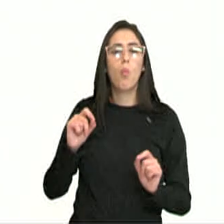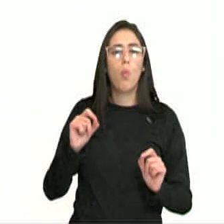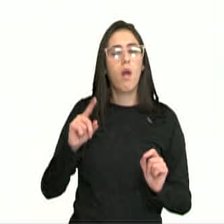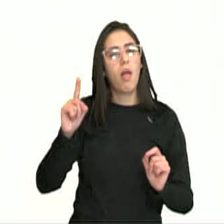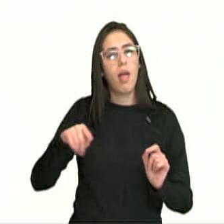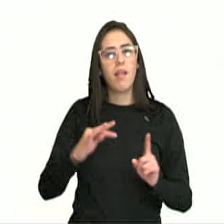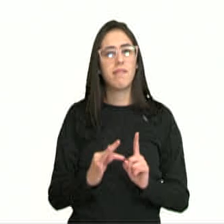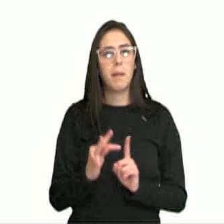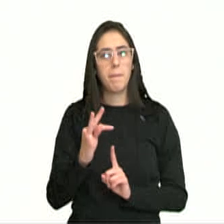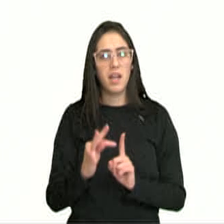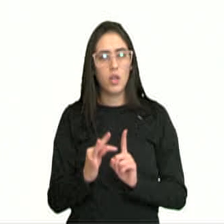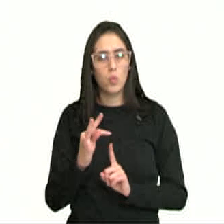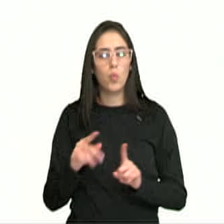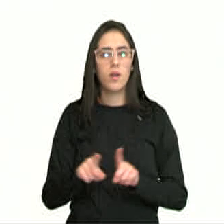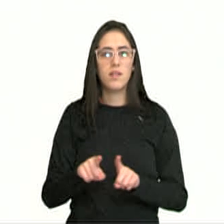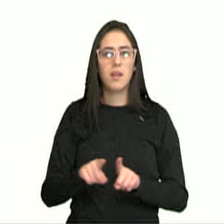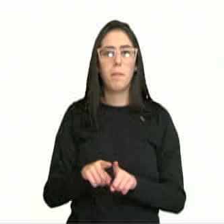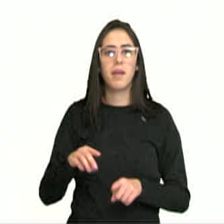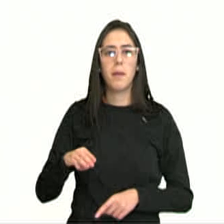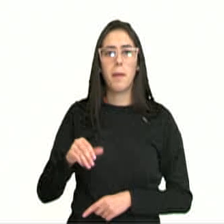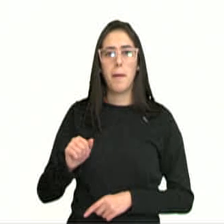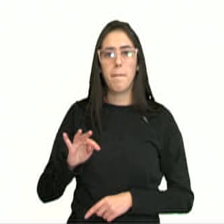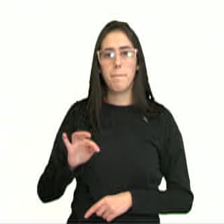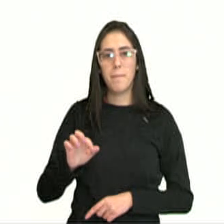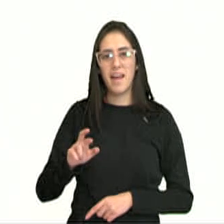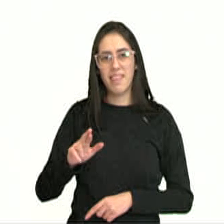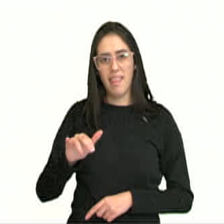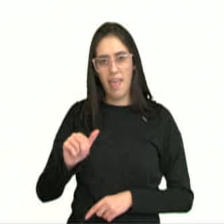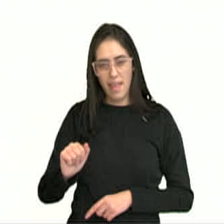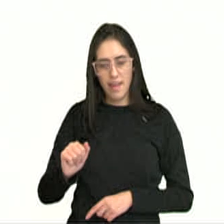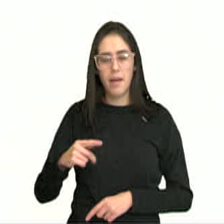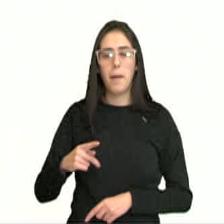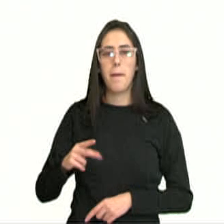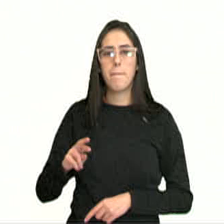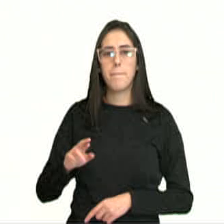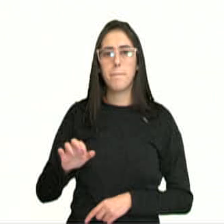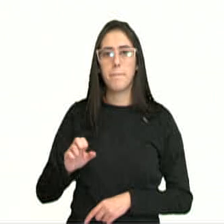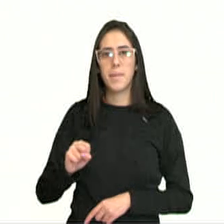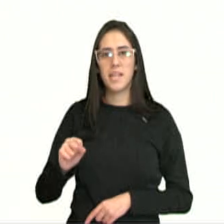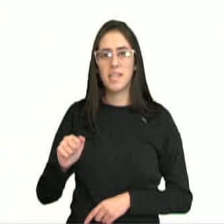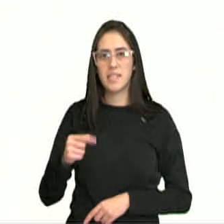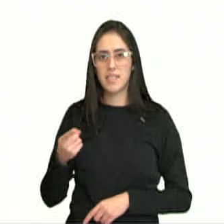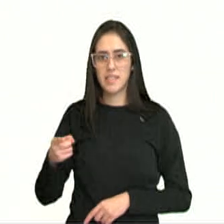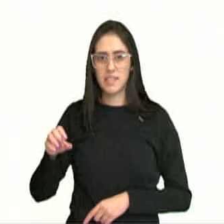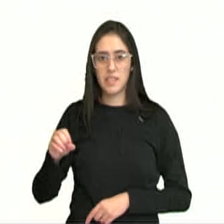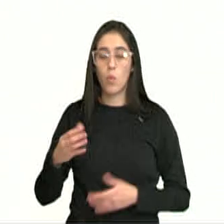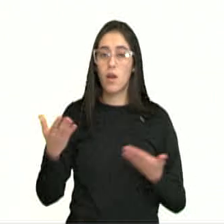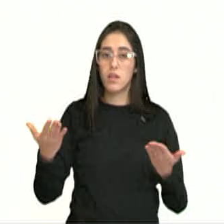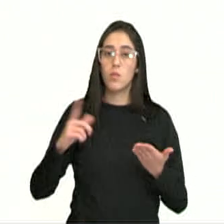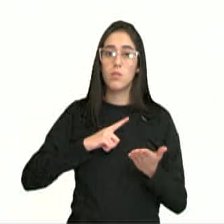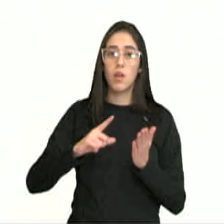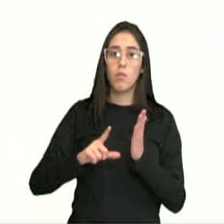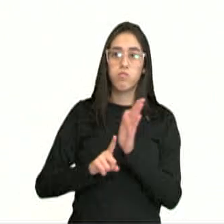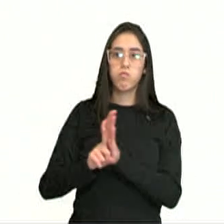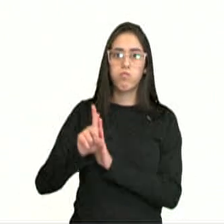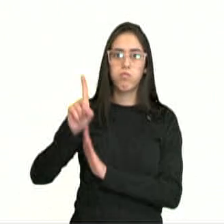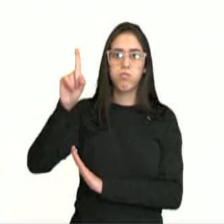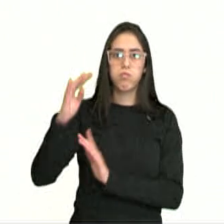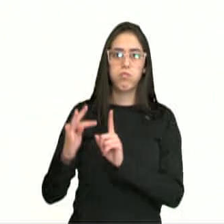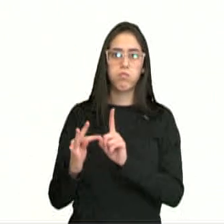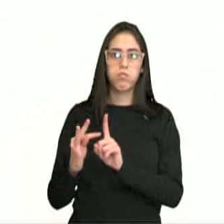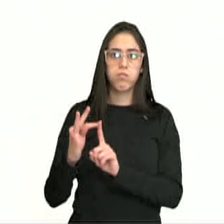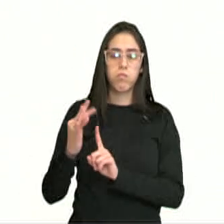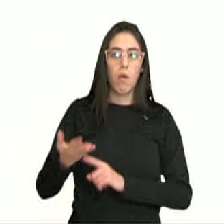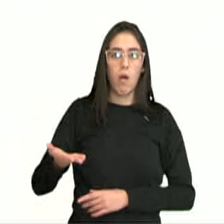o estado de agregação da matéria e a pressão. Então, o aumento da temperatura faz com que as partículas, as moléculas